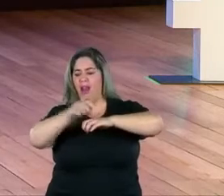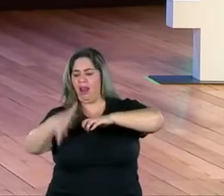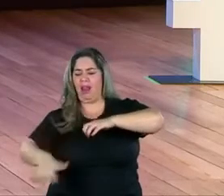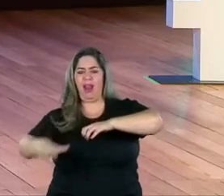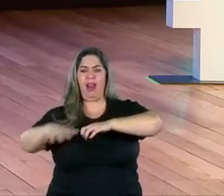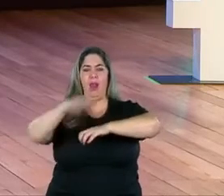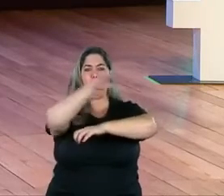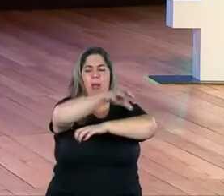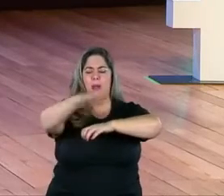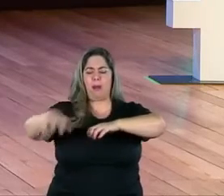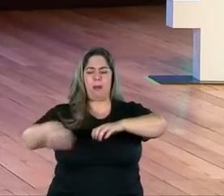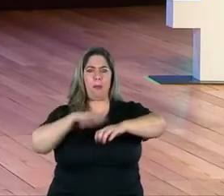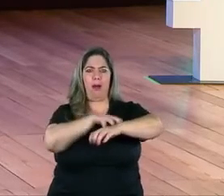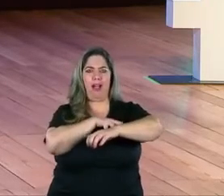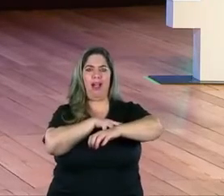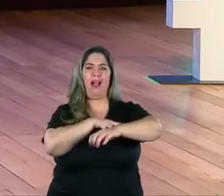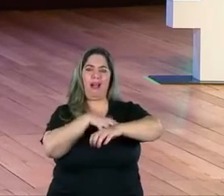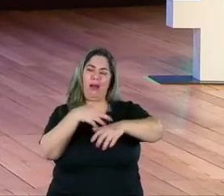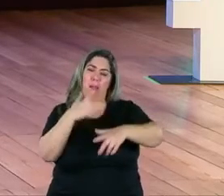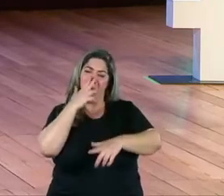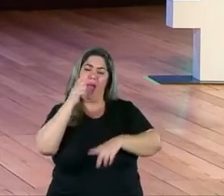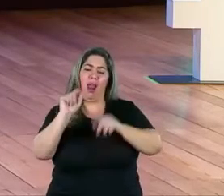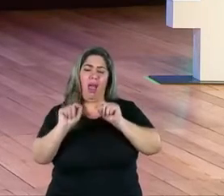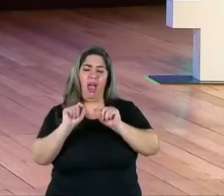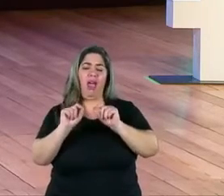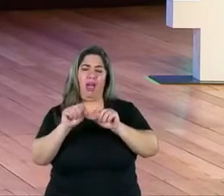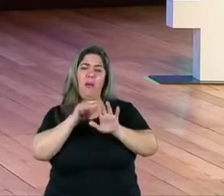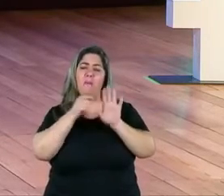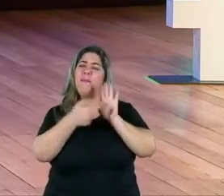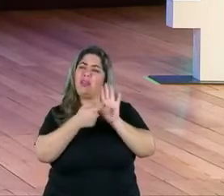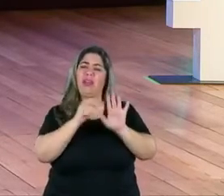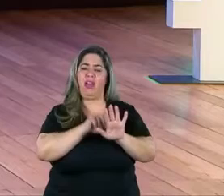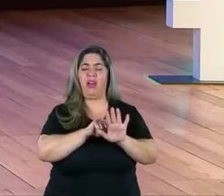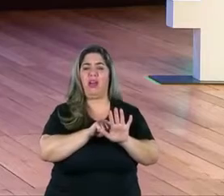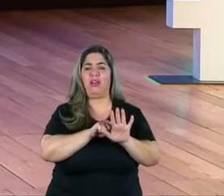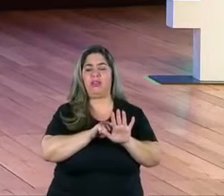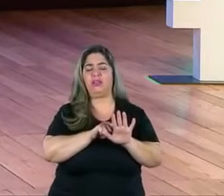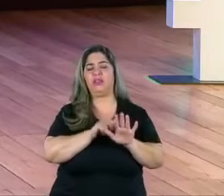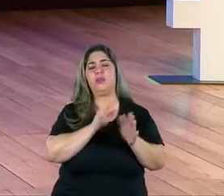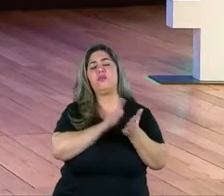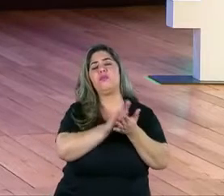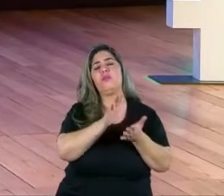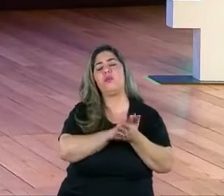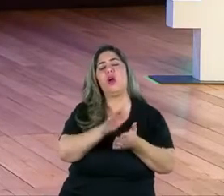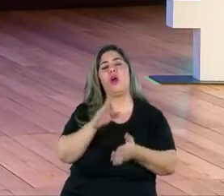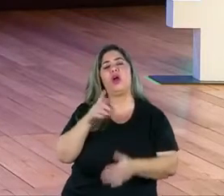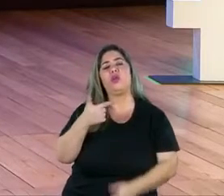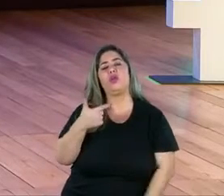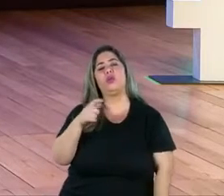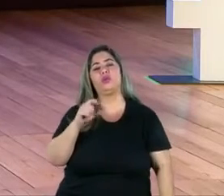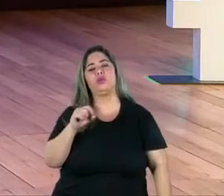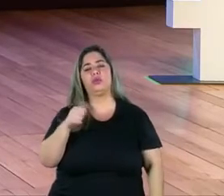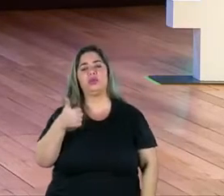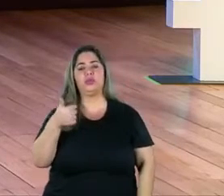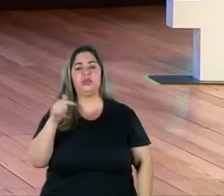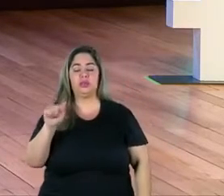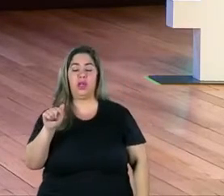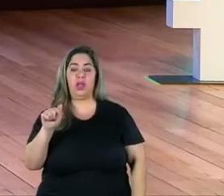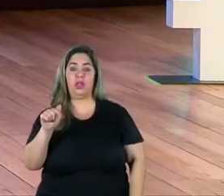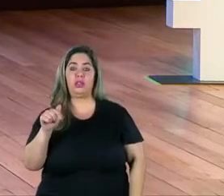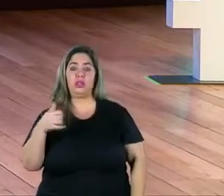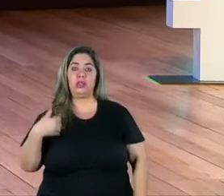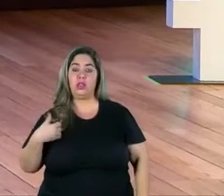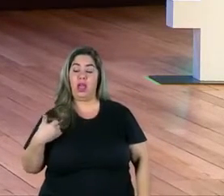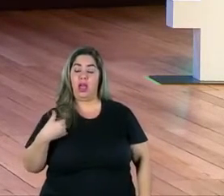e mistérios. Título de um ensaio de Edgar, publicado em 2017. Acabo de completar 100 anos